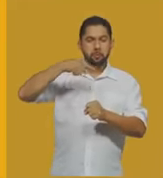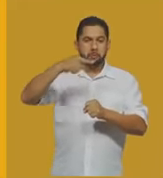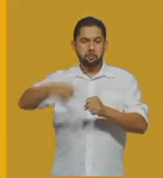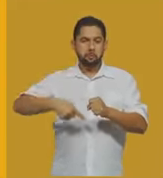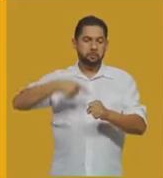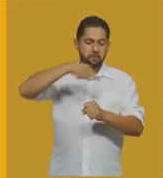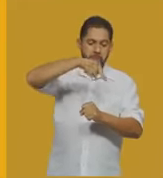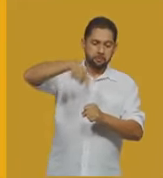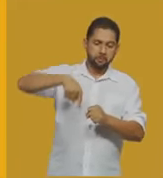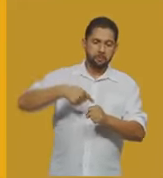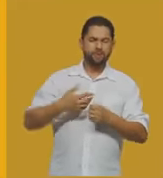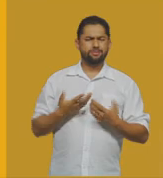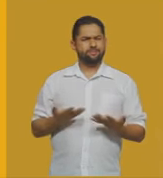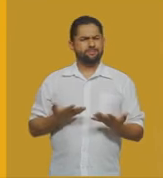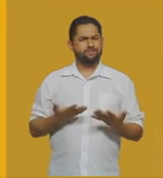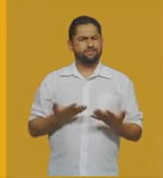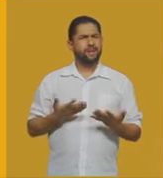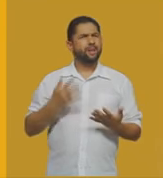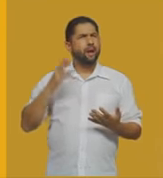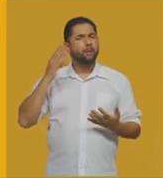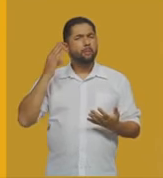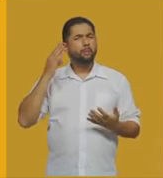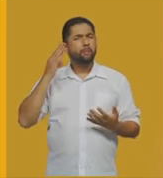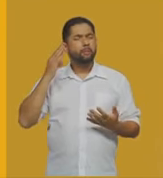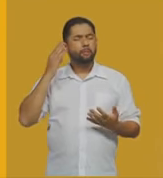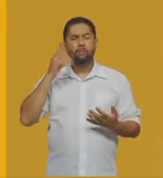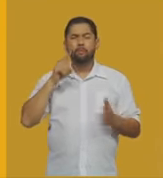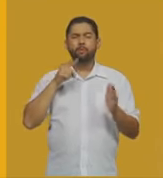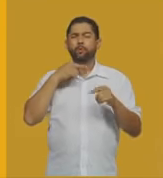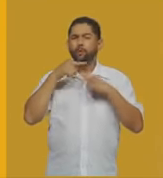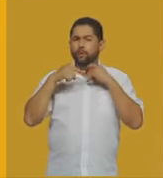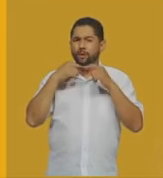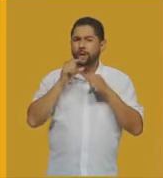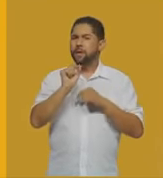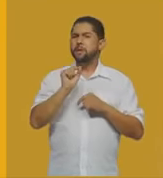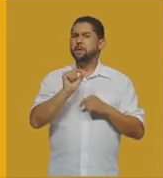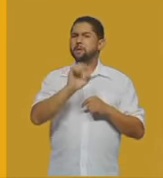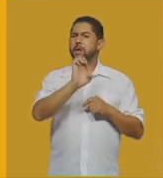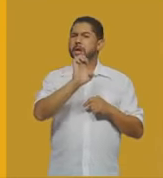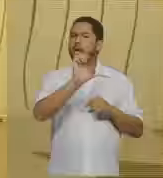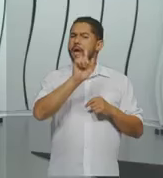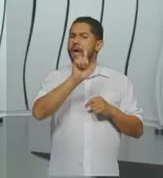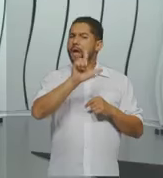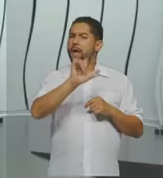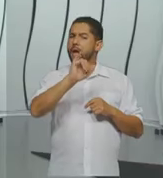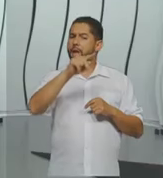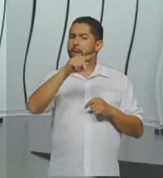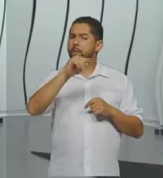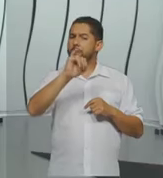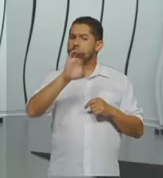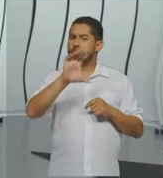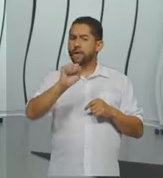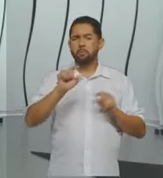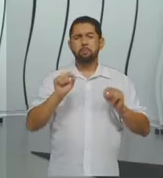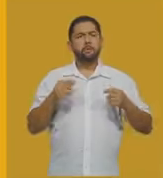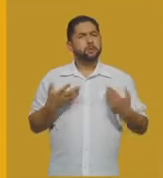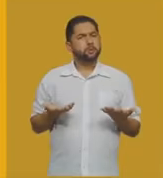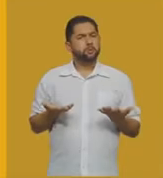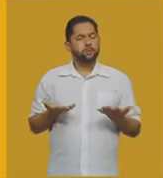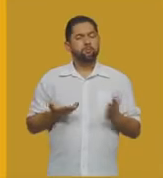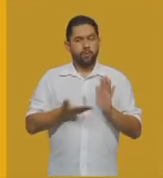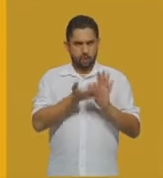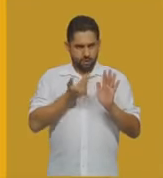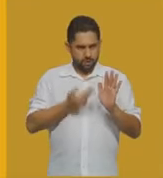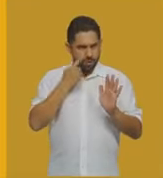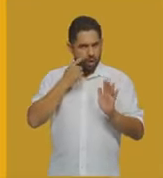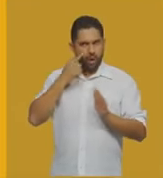Mas vocês devem estar se perguntando, né, estudante, o que é essa tal de elipse? Vou mostrar para vocês aqui uma figura. Olha só, claro